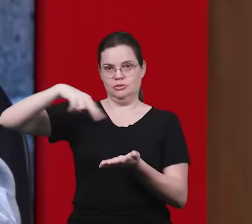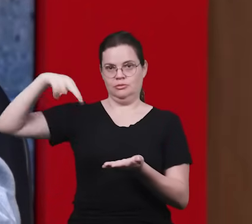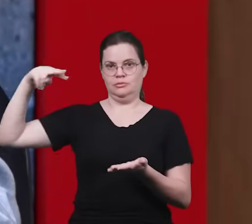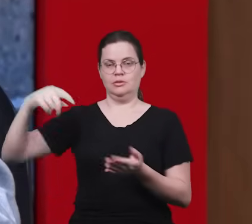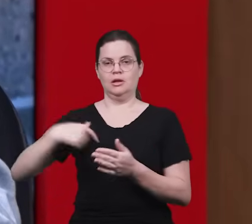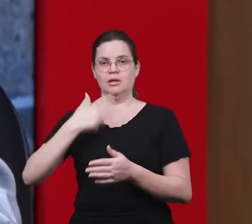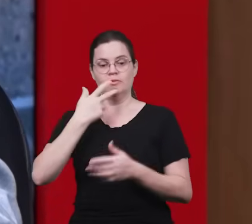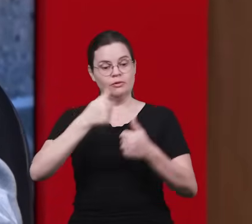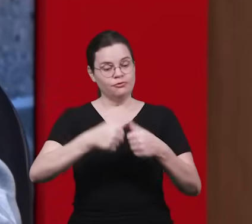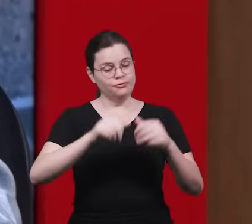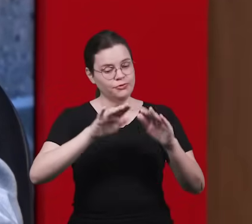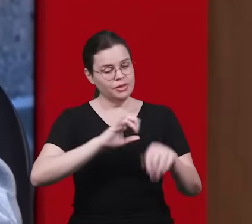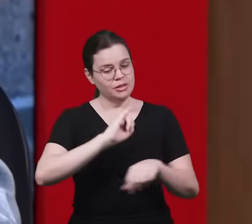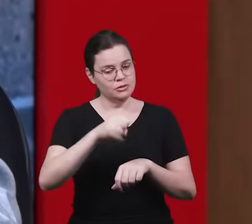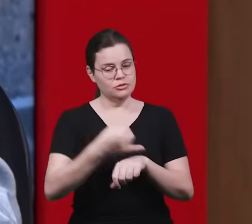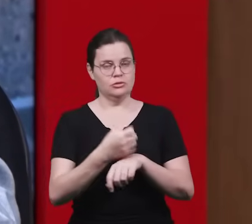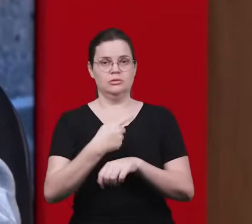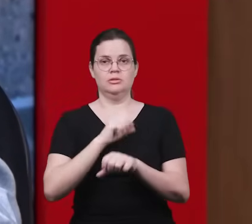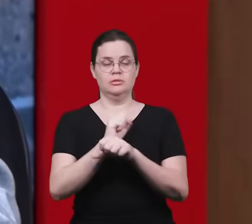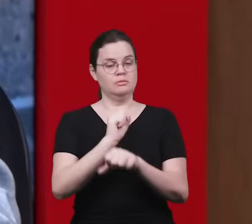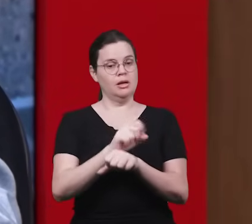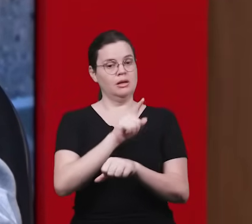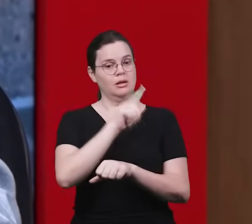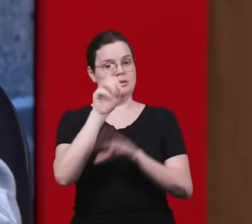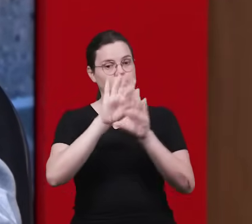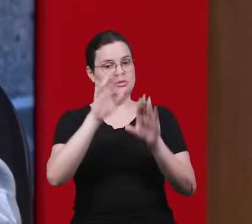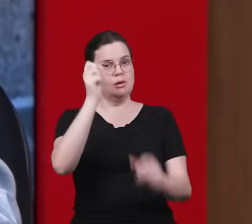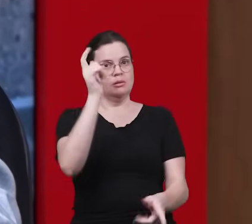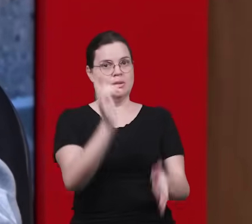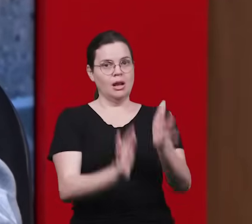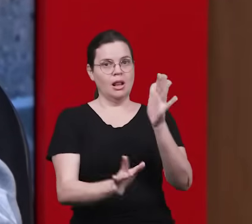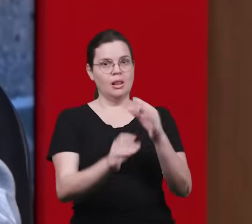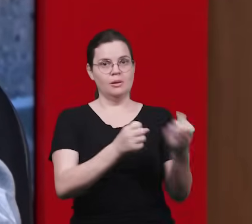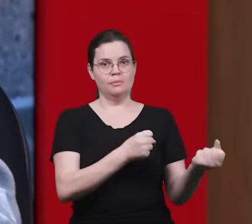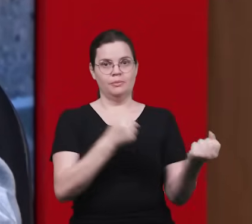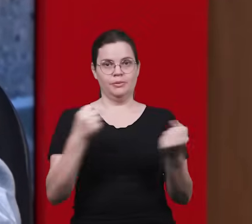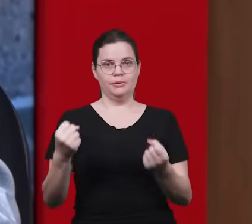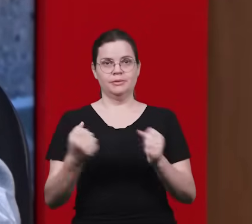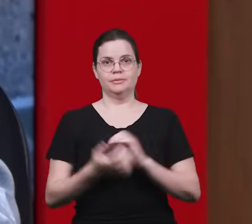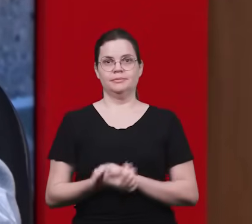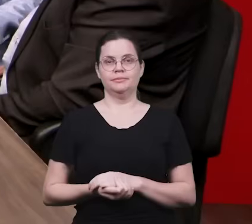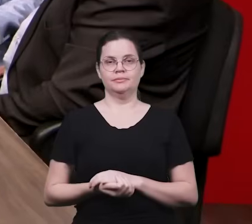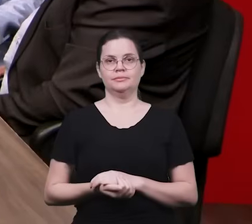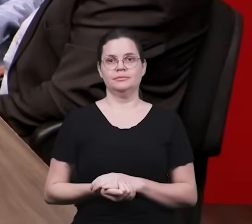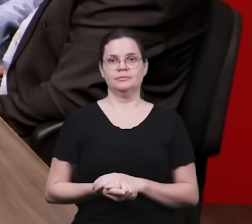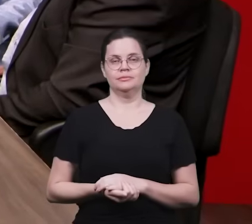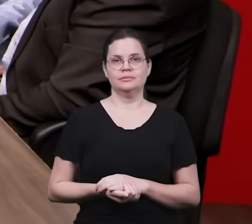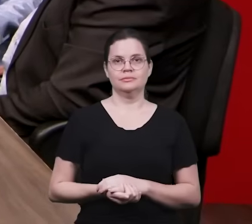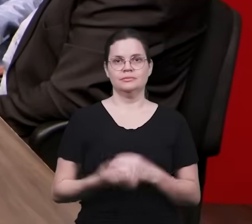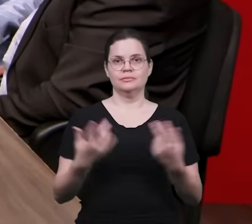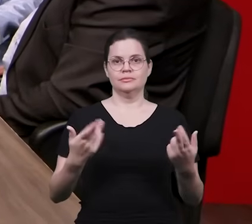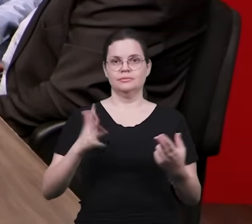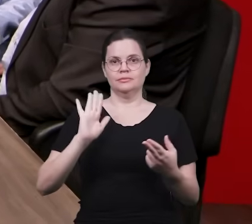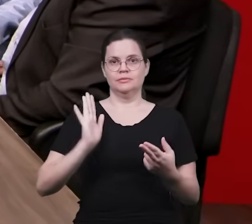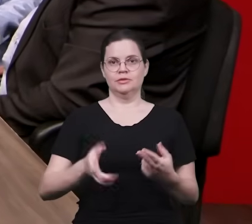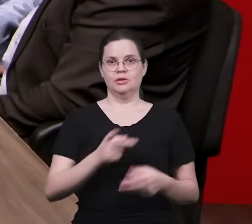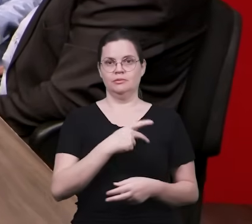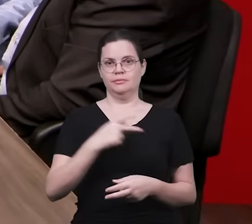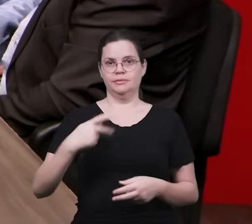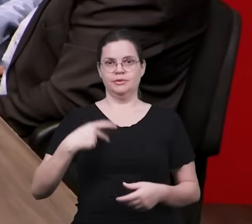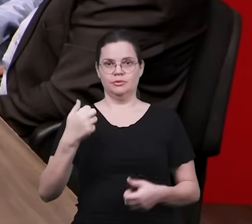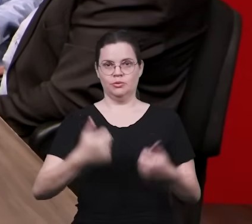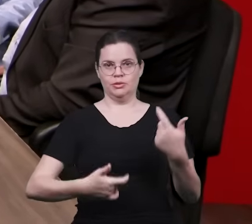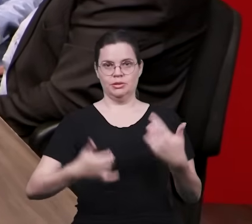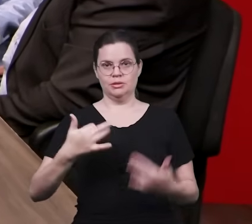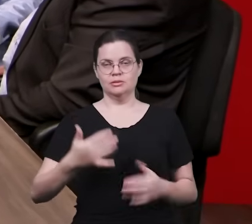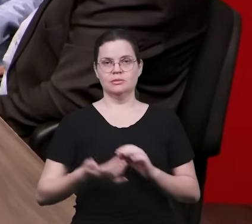né? Ficar em Jerusalém, até que do alto sejais revestidos de todo o poder. E como os pastores aqui